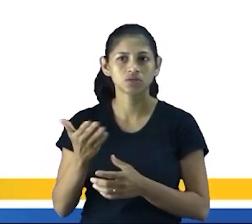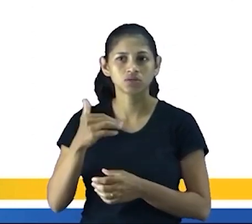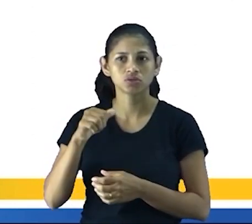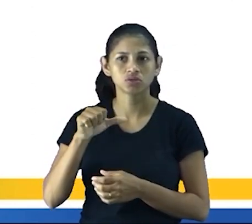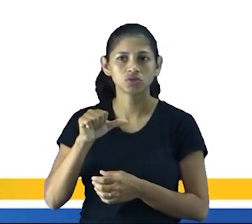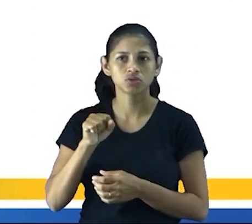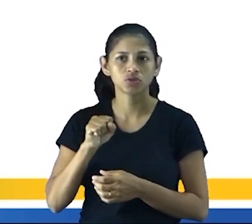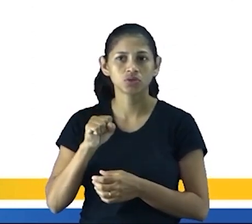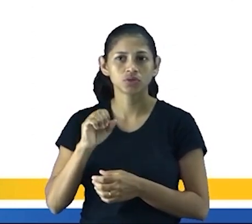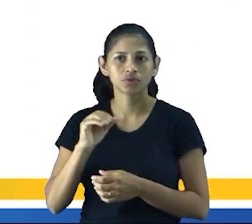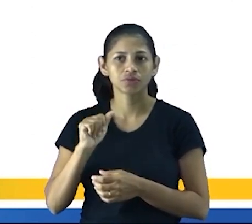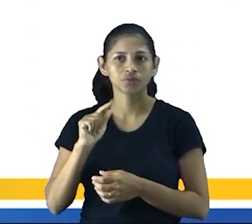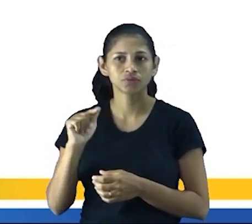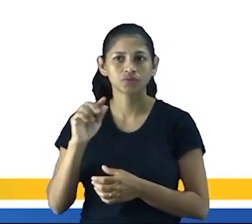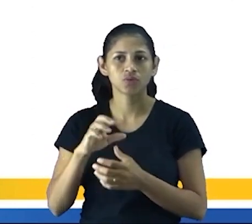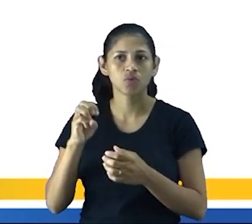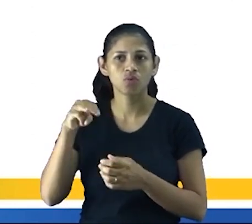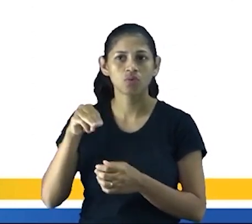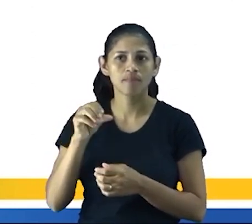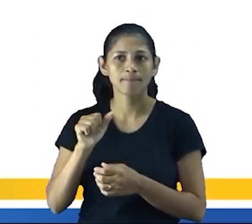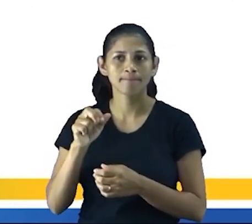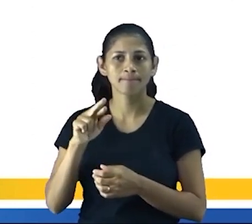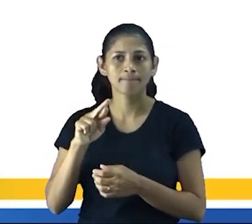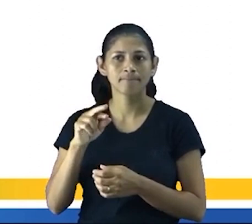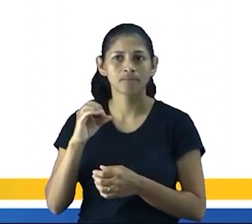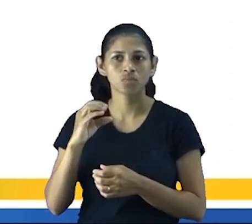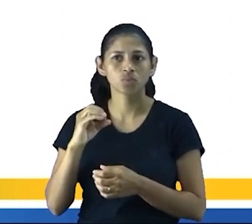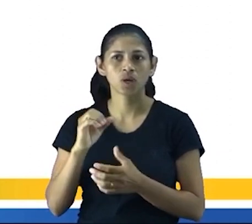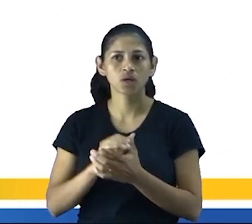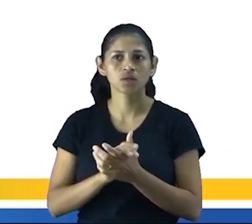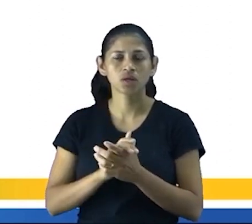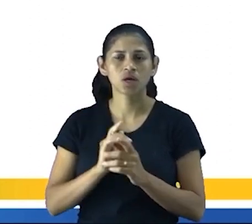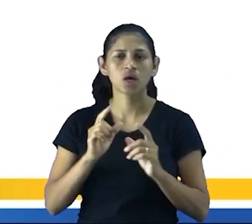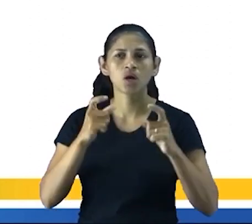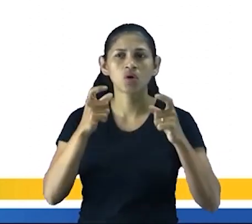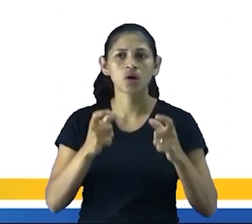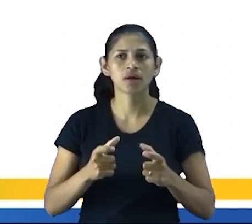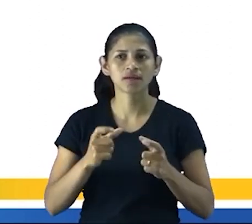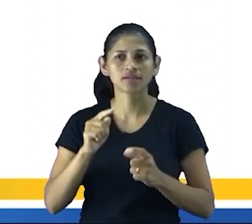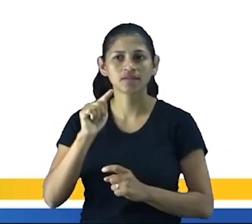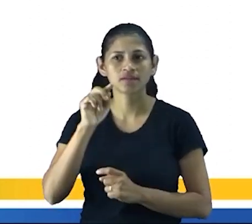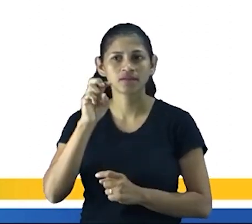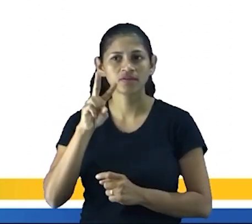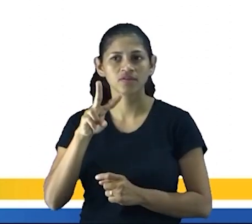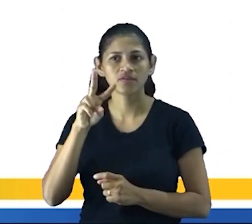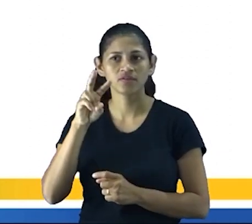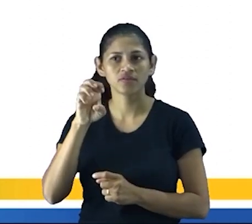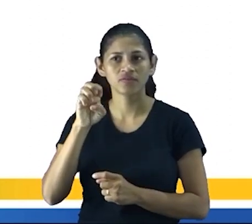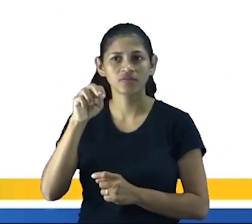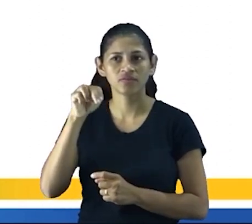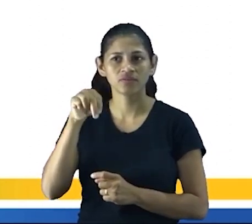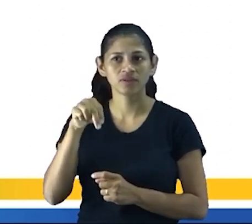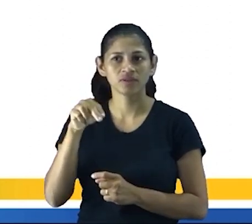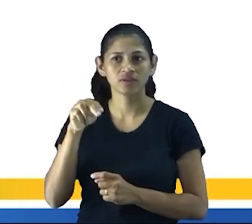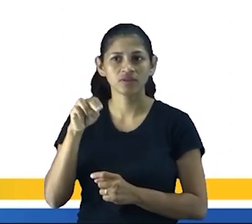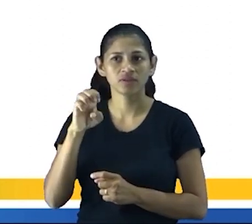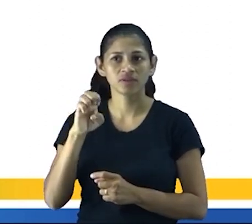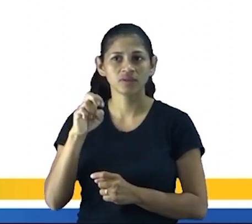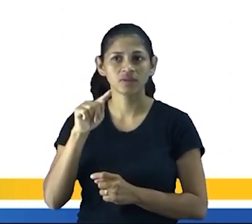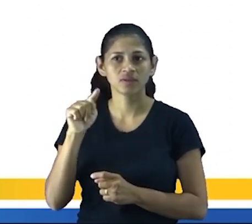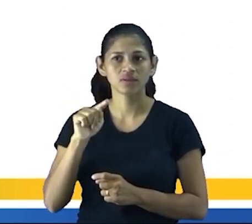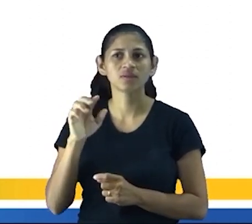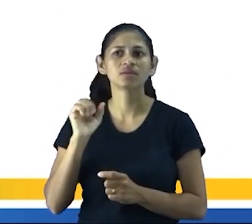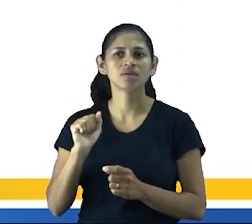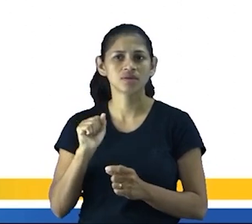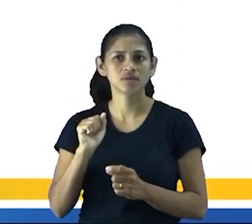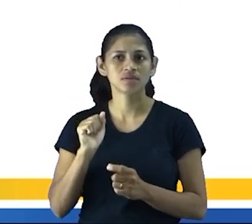de quem está vendo aquilo ali, né? De quem está descrevendo para a gente. Já na subjetiva, a deslumbrante Basílica de São